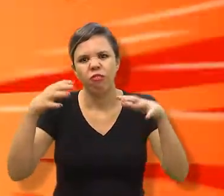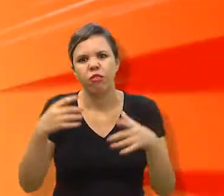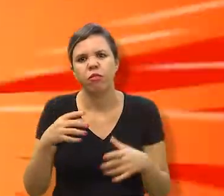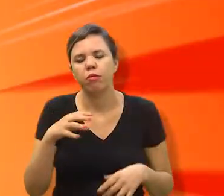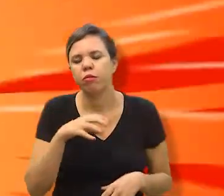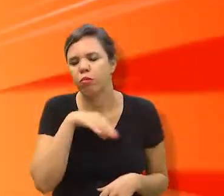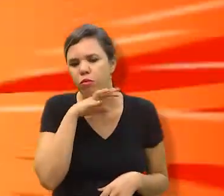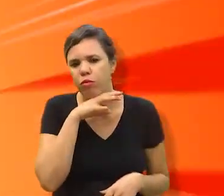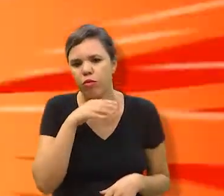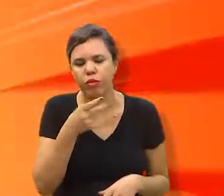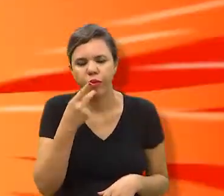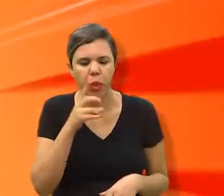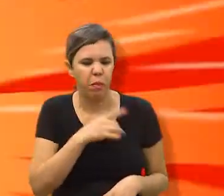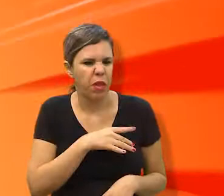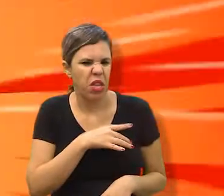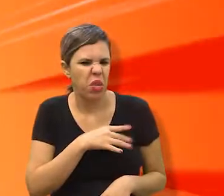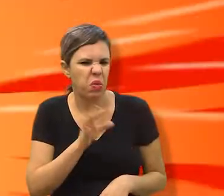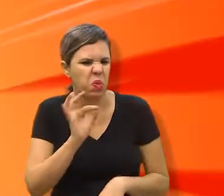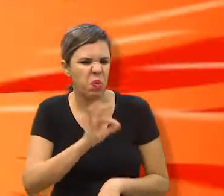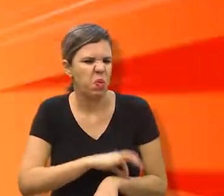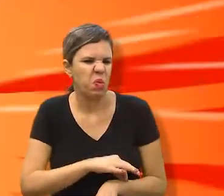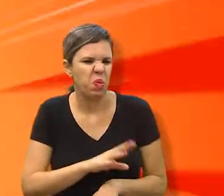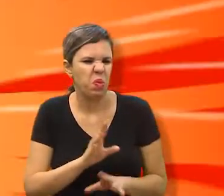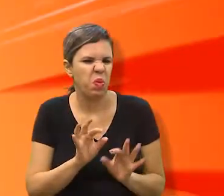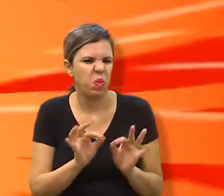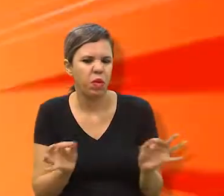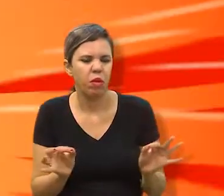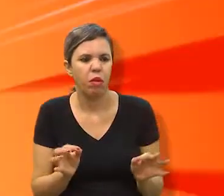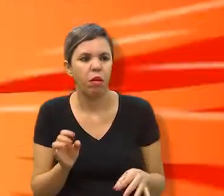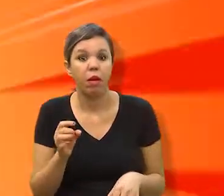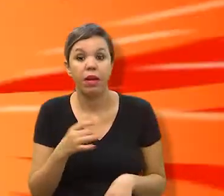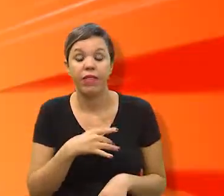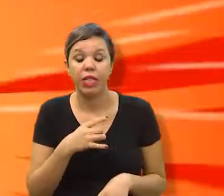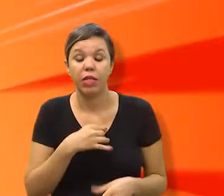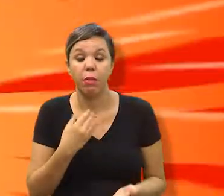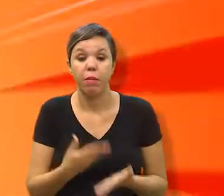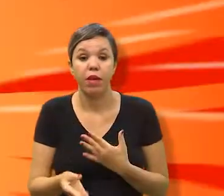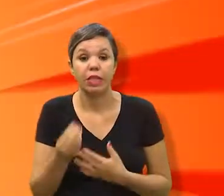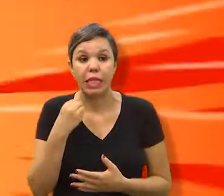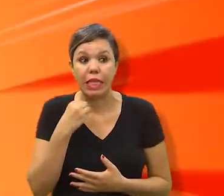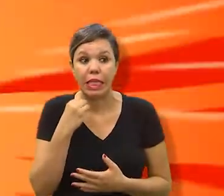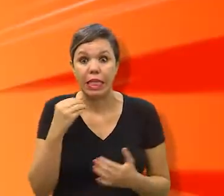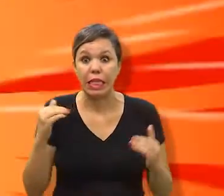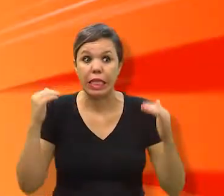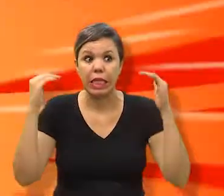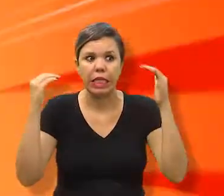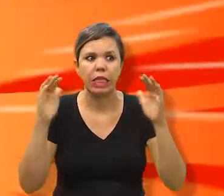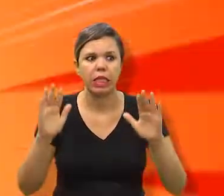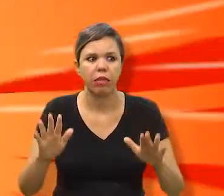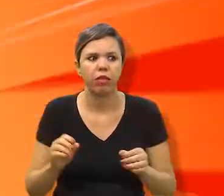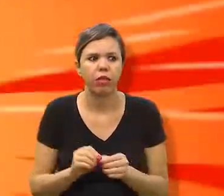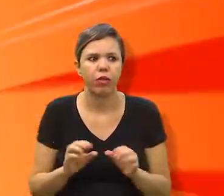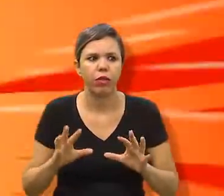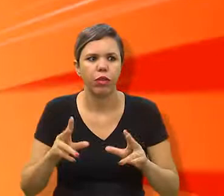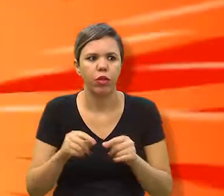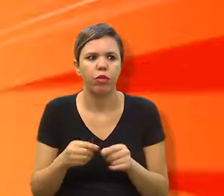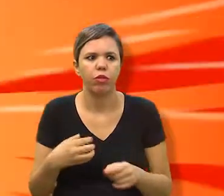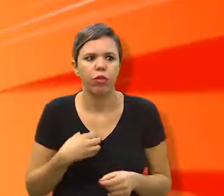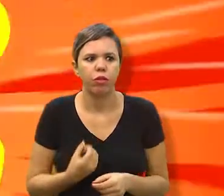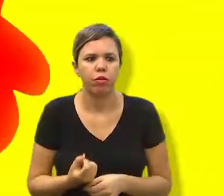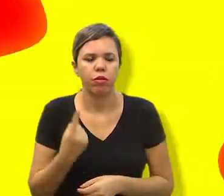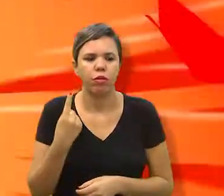escaravelho, que pode falar assim, ele tem medo de inseto. Na verdade, é um grande medo de um fracasso colossal, apesar de ter feito tudo do